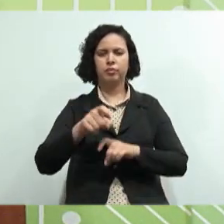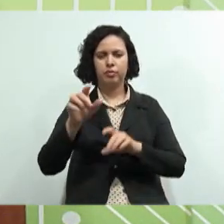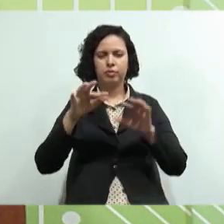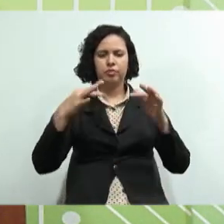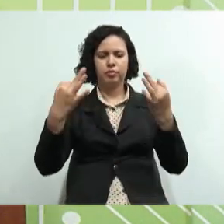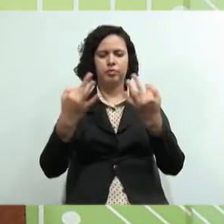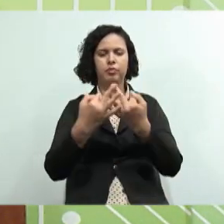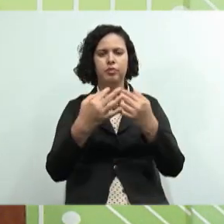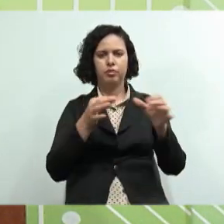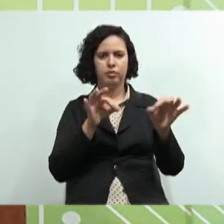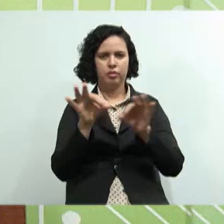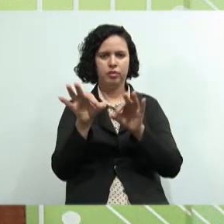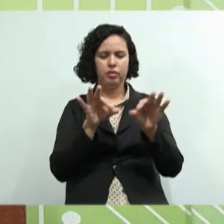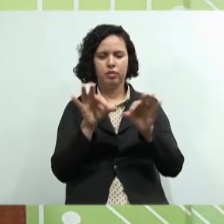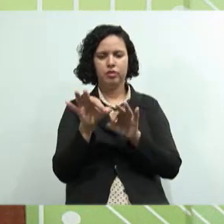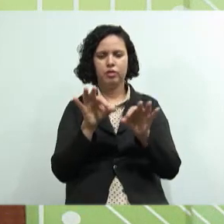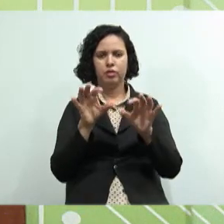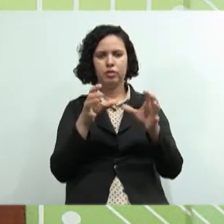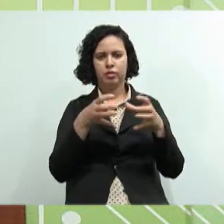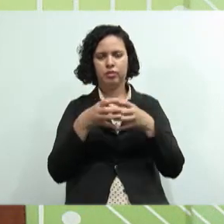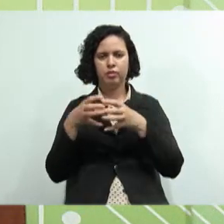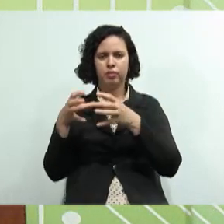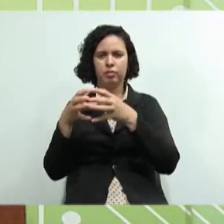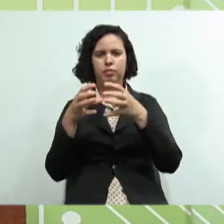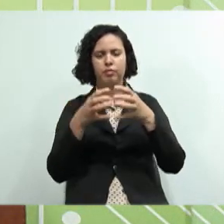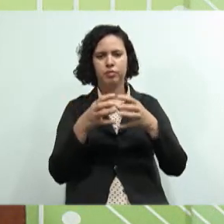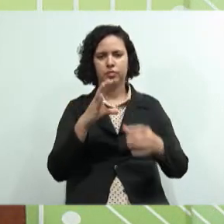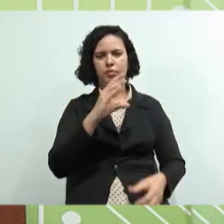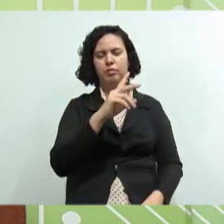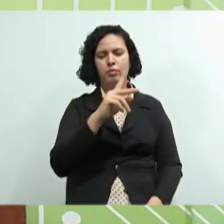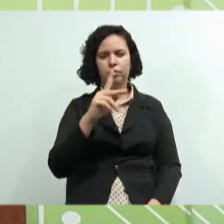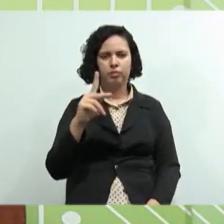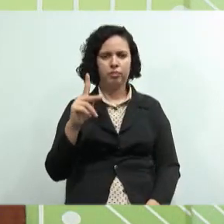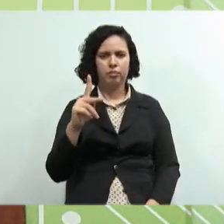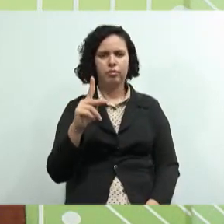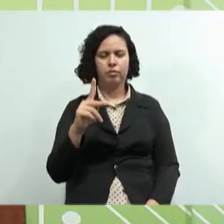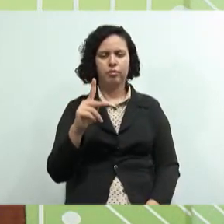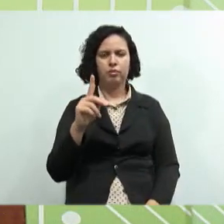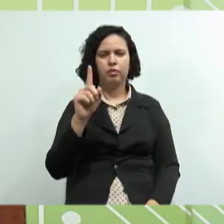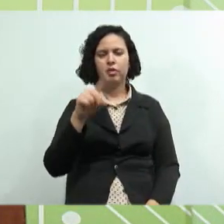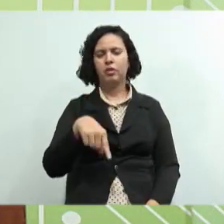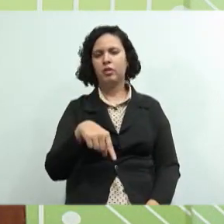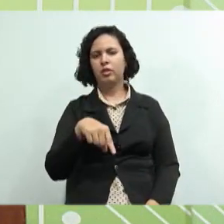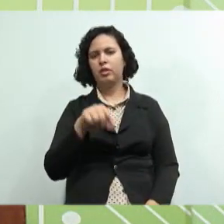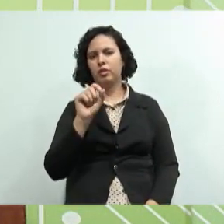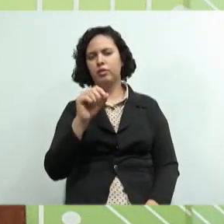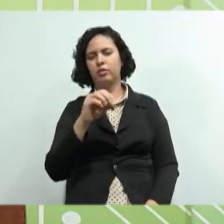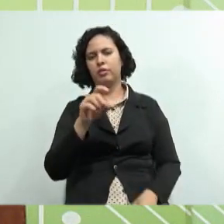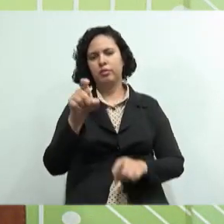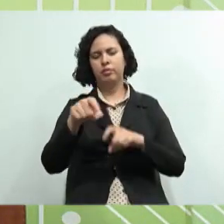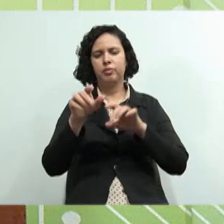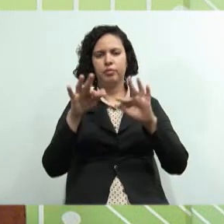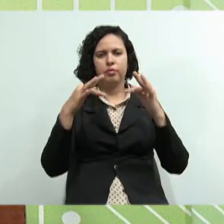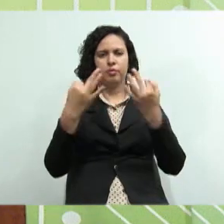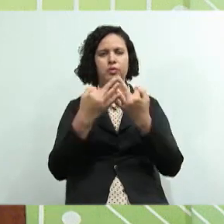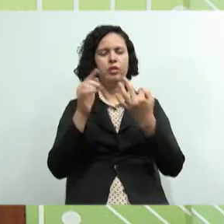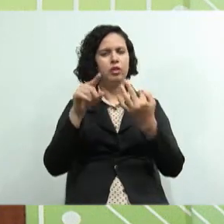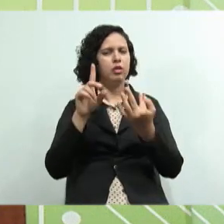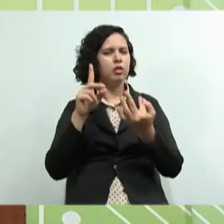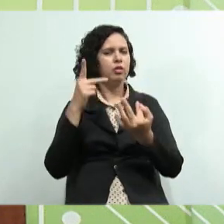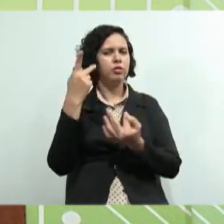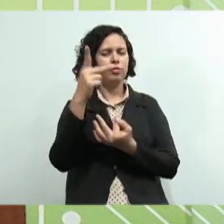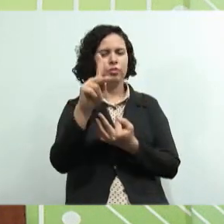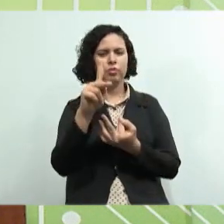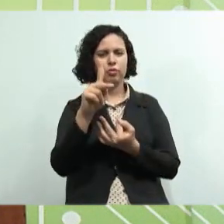seja organizada em forma de cooperativas. Se a agricultura familiar é uma realidade que você já conhece, que você já tem algum